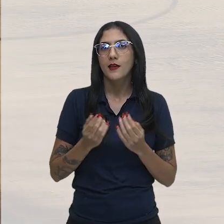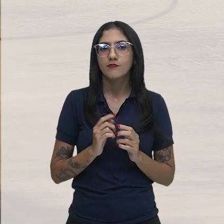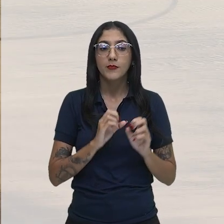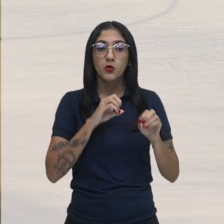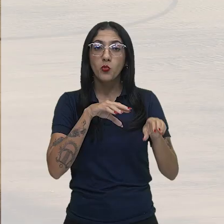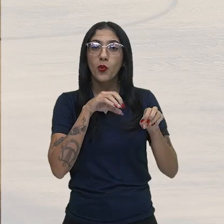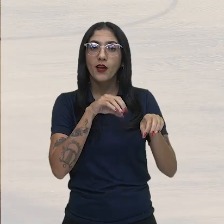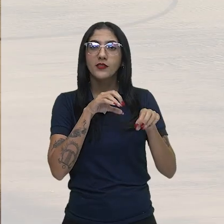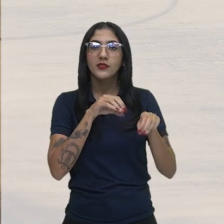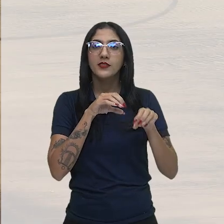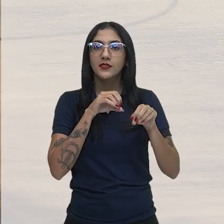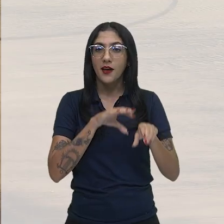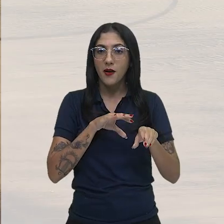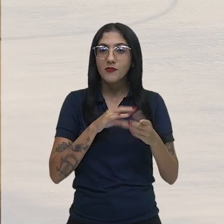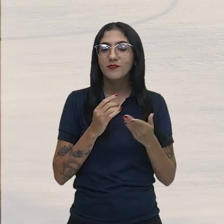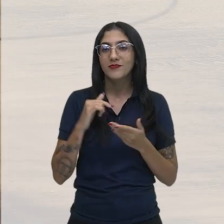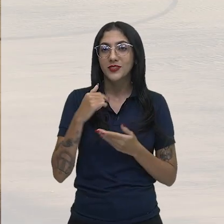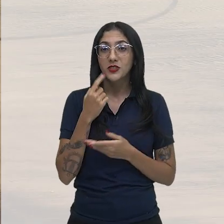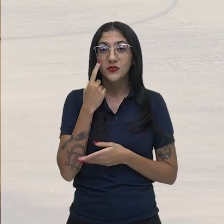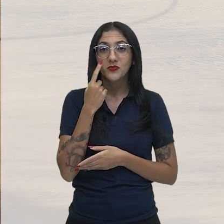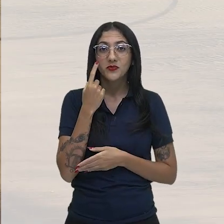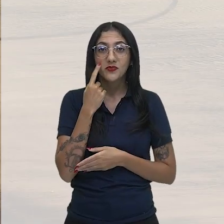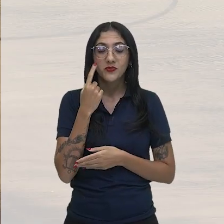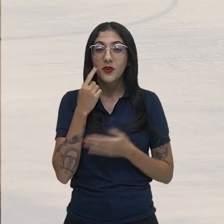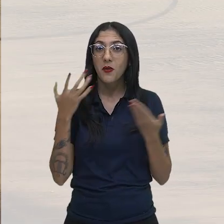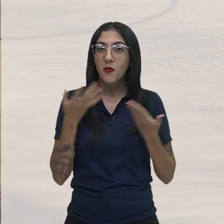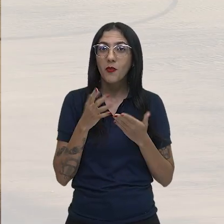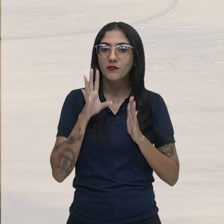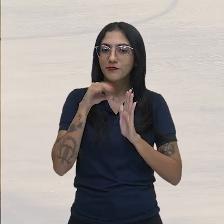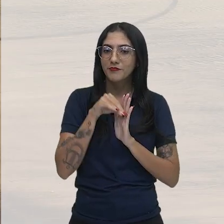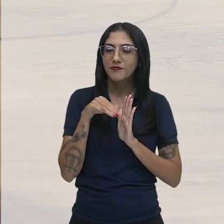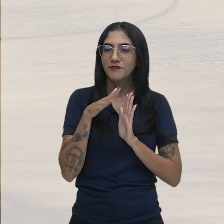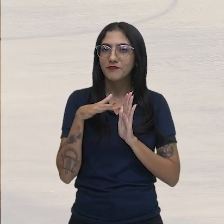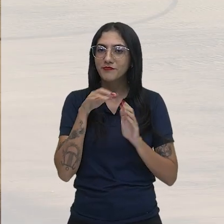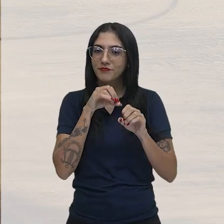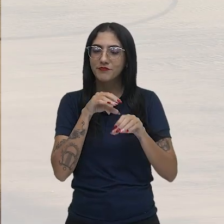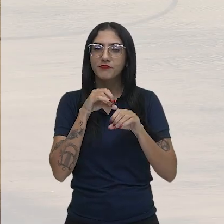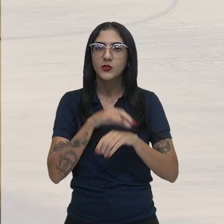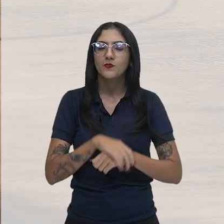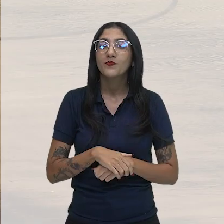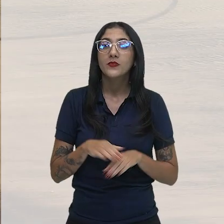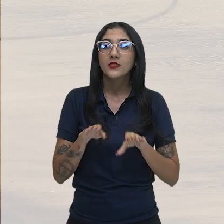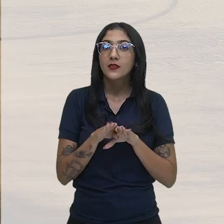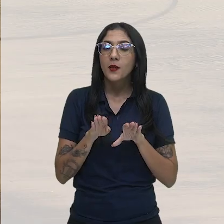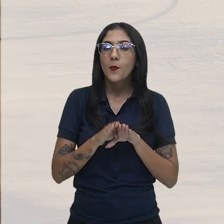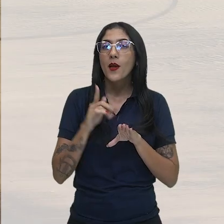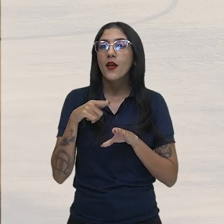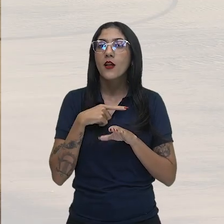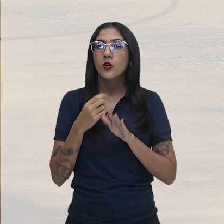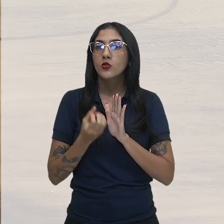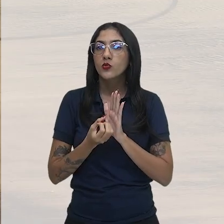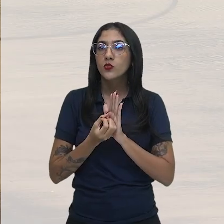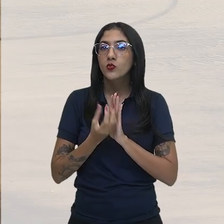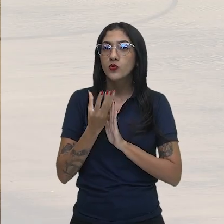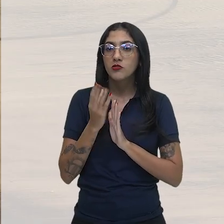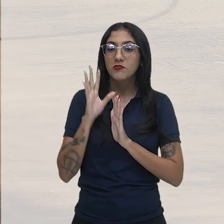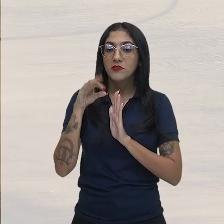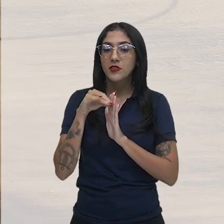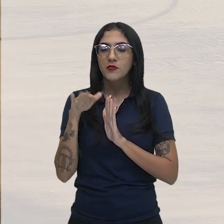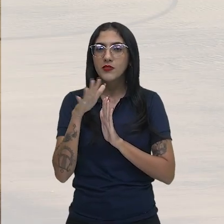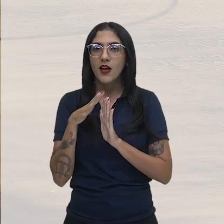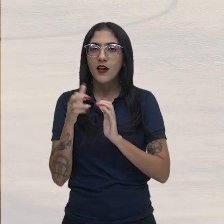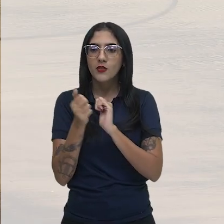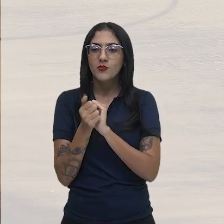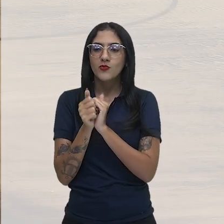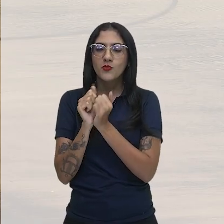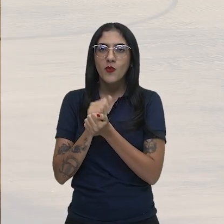que a gente pode ver aqui na nossa aula, tá no meio educacional, mas também surgiu aí no meio